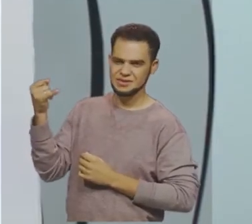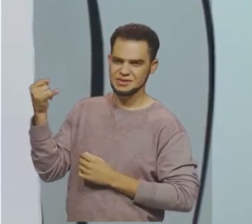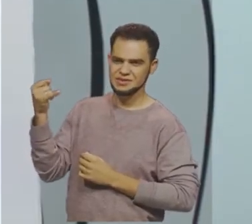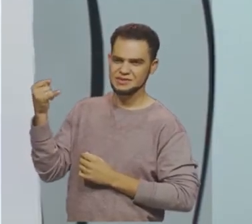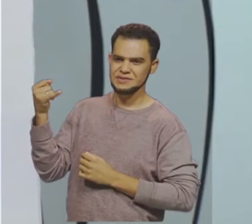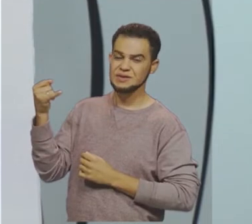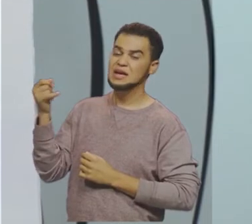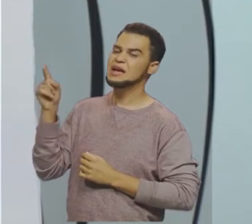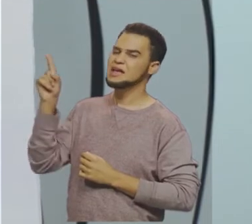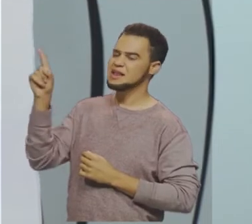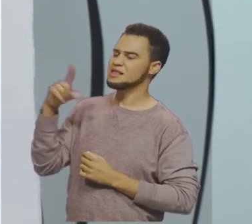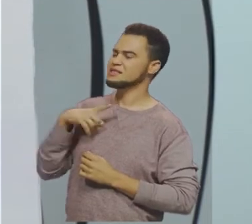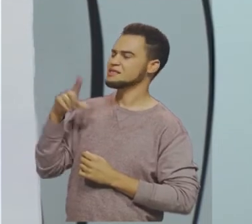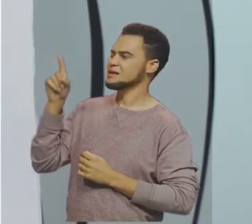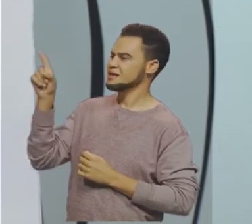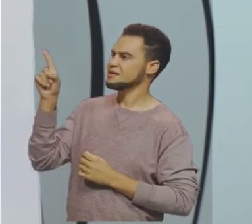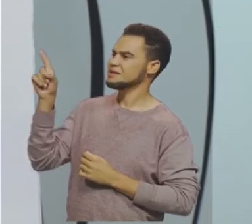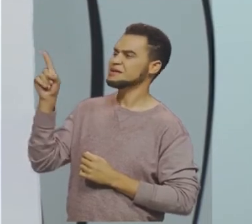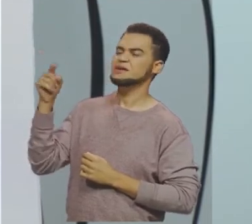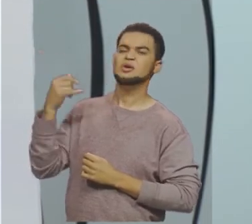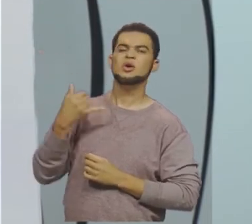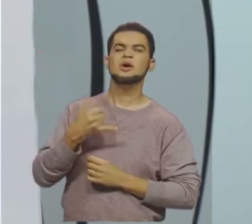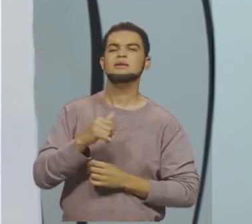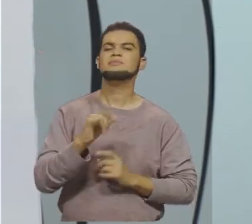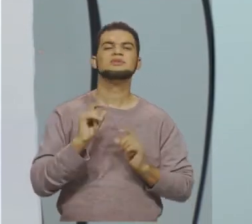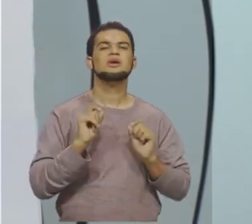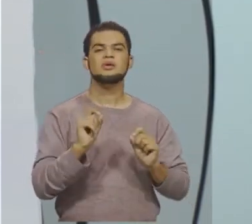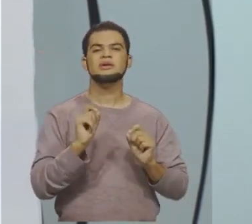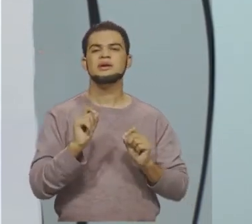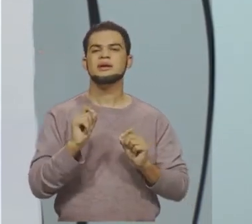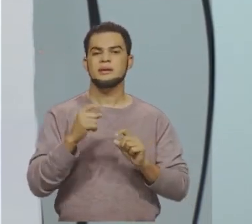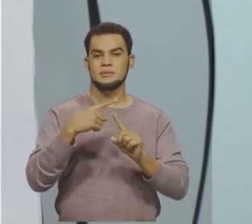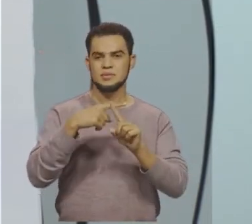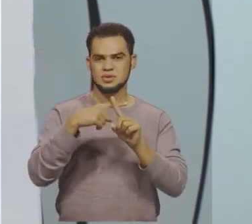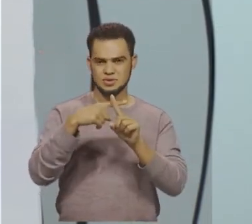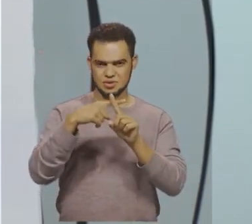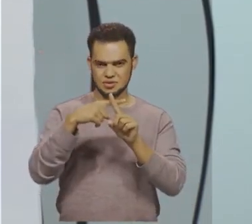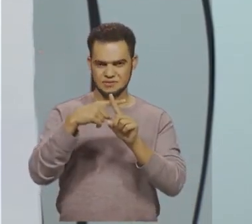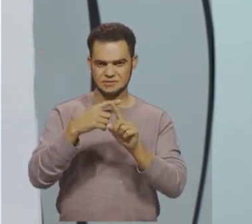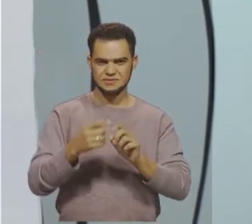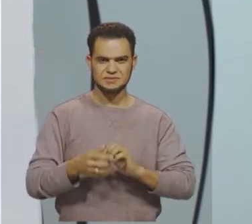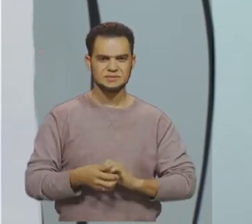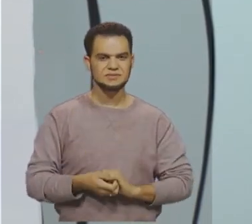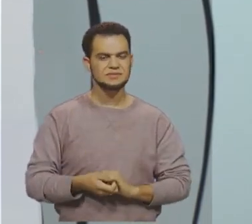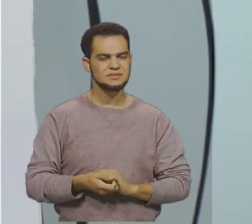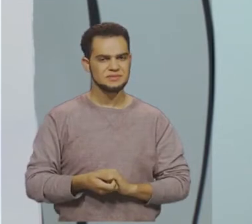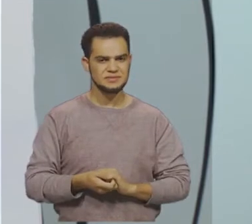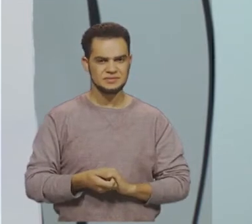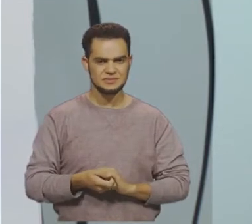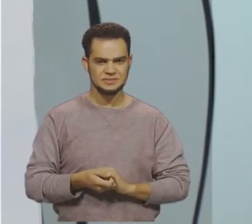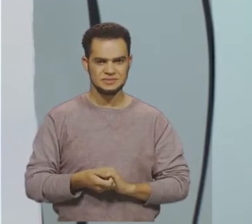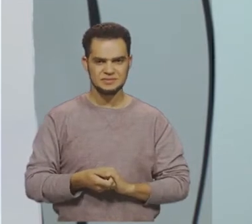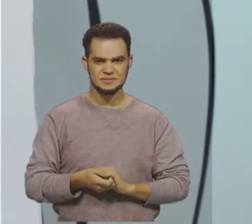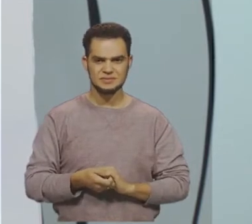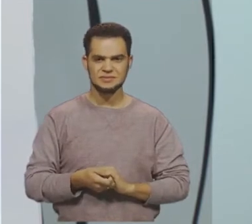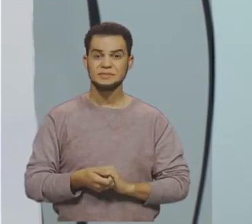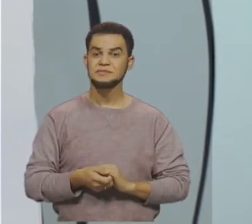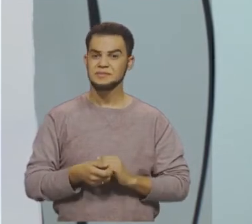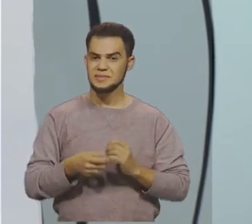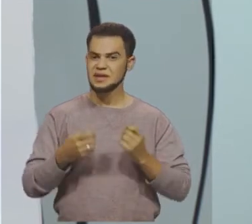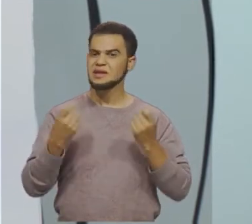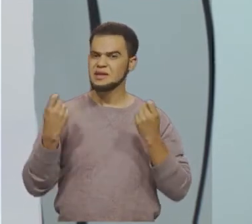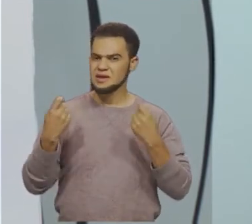está aqui, e o y é o quê? Positivo. Eu tenho que traçar